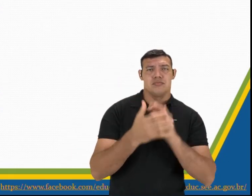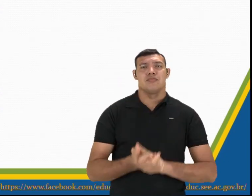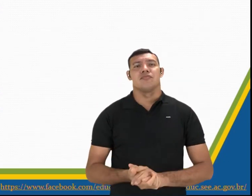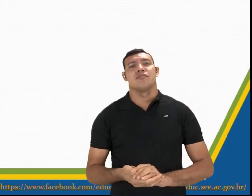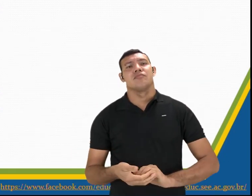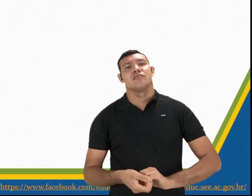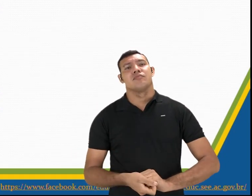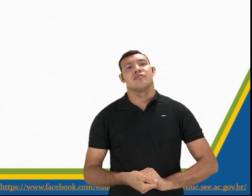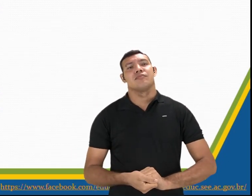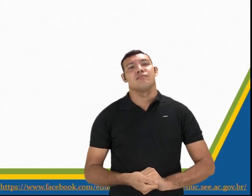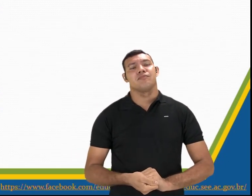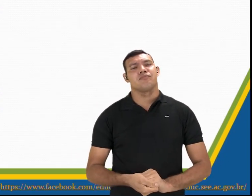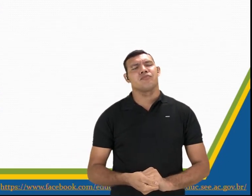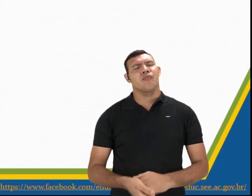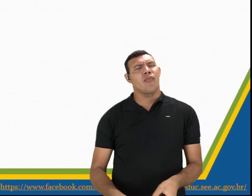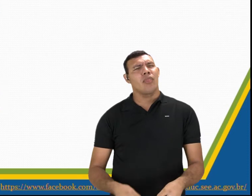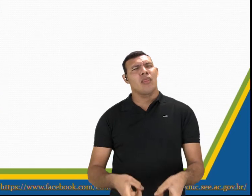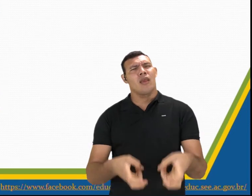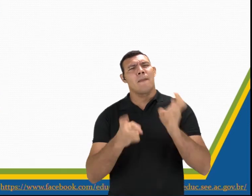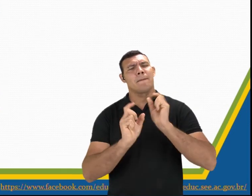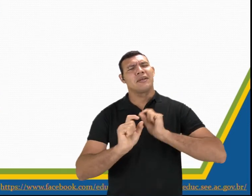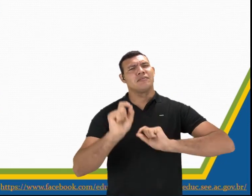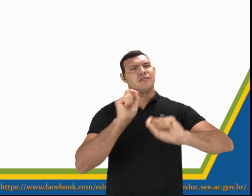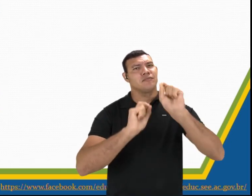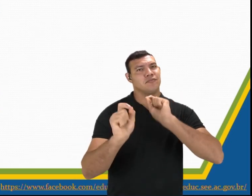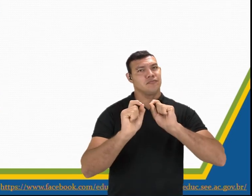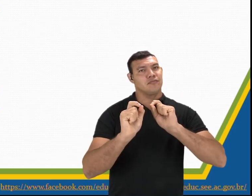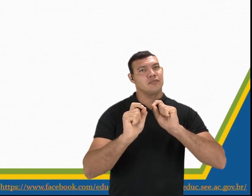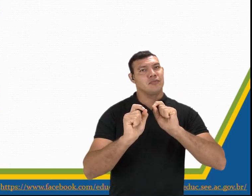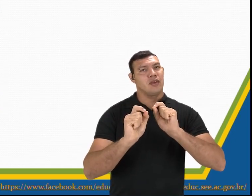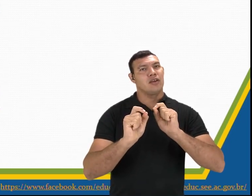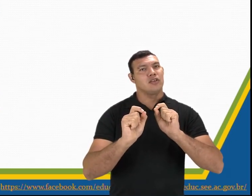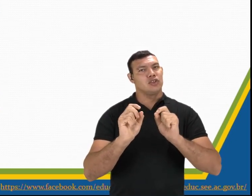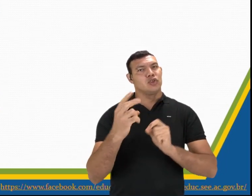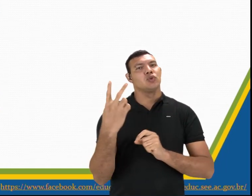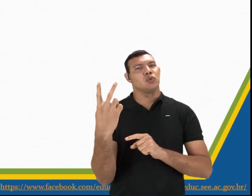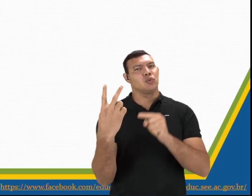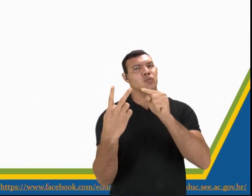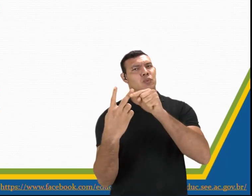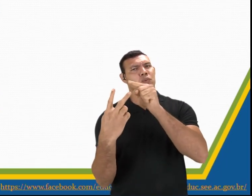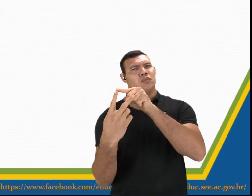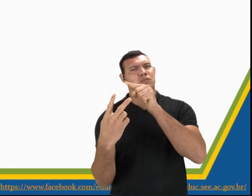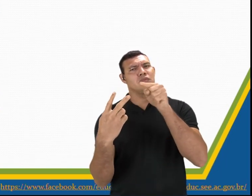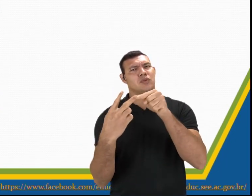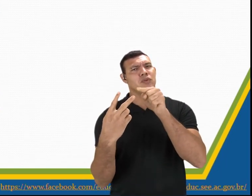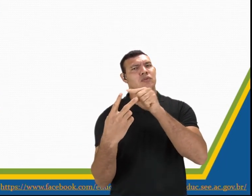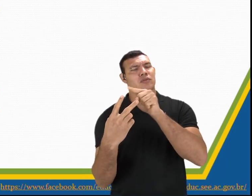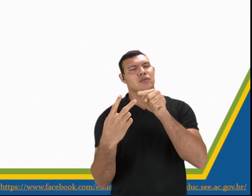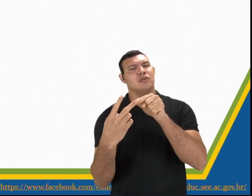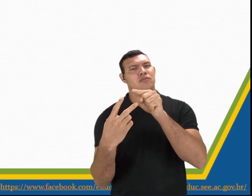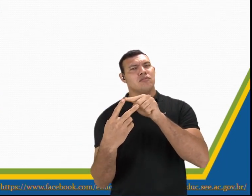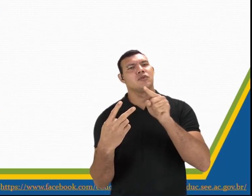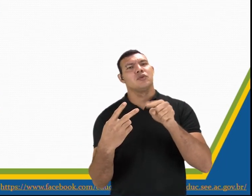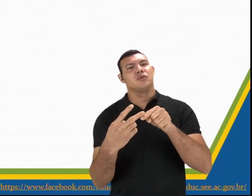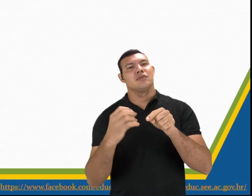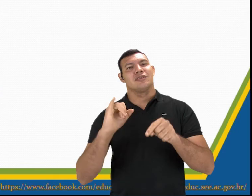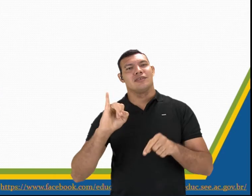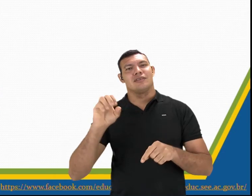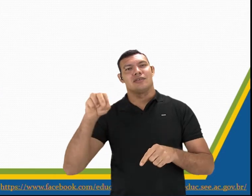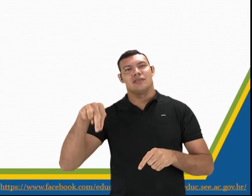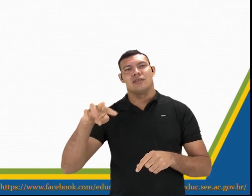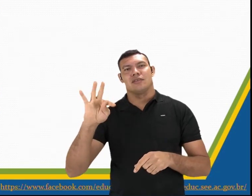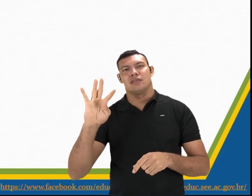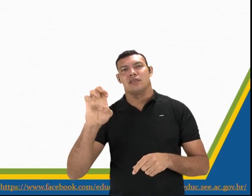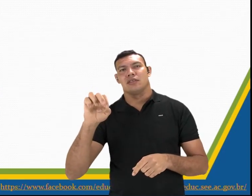eu percebo uma dupla intenção. Passar a informação que a cura do Covid é possível,